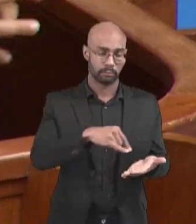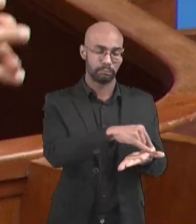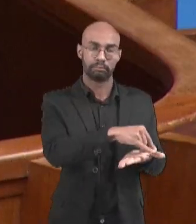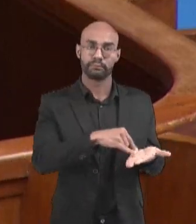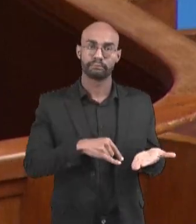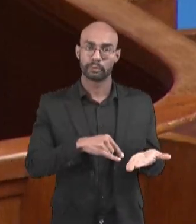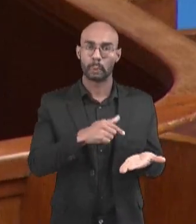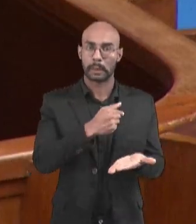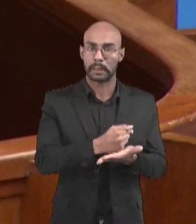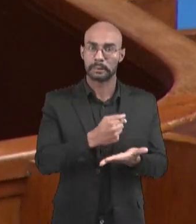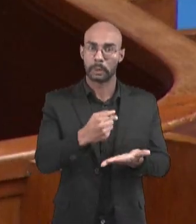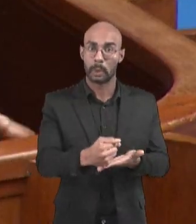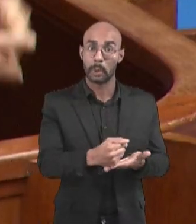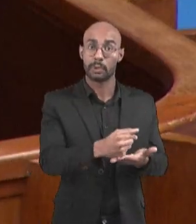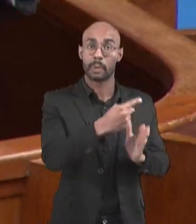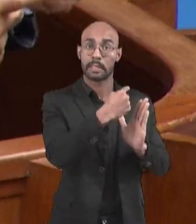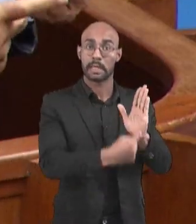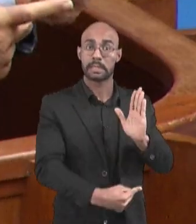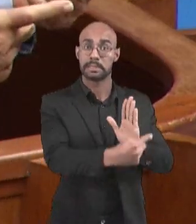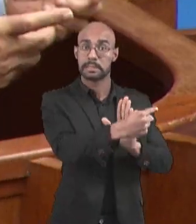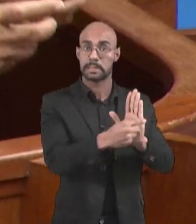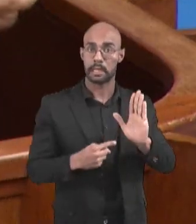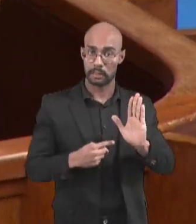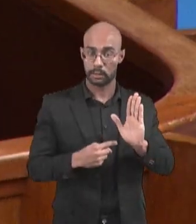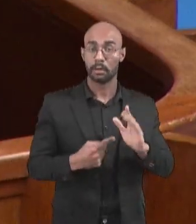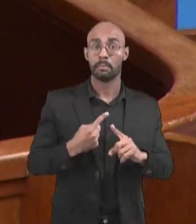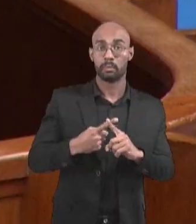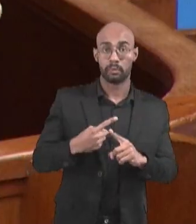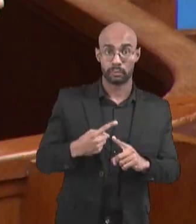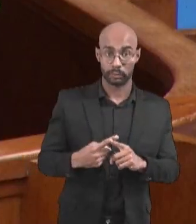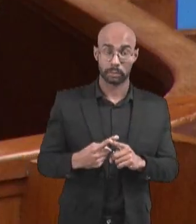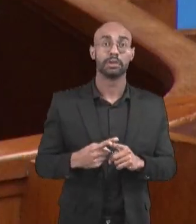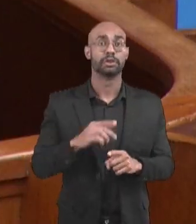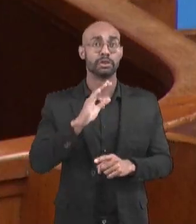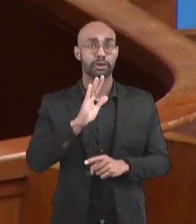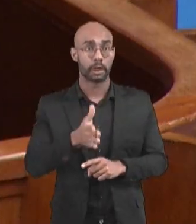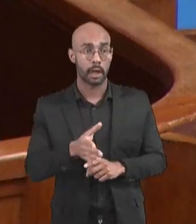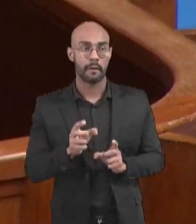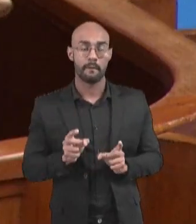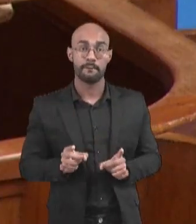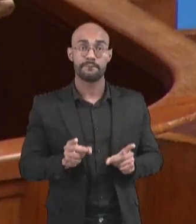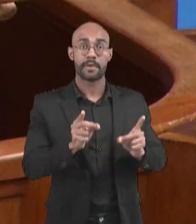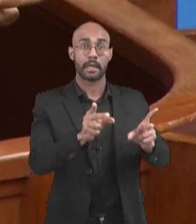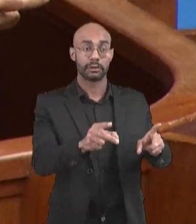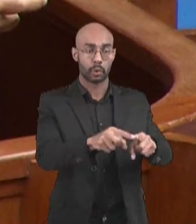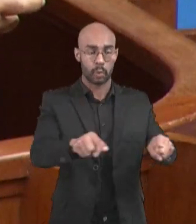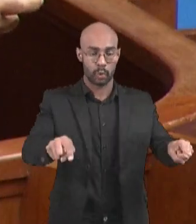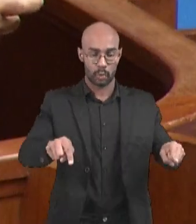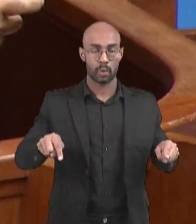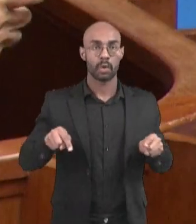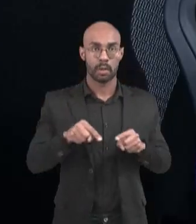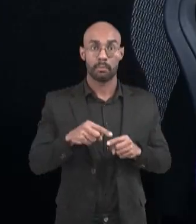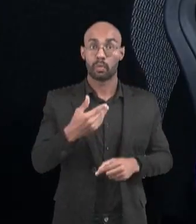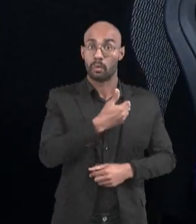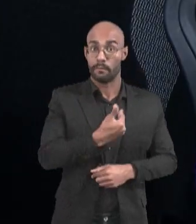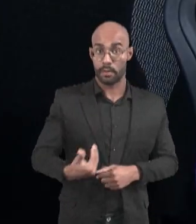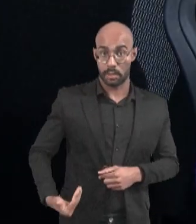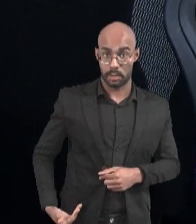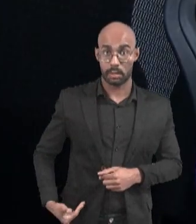registro em cartório. Porque as propriedades, ela foi vendida, titulada pelo governo